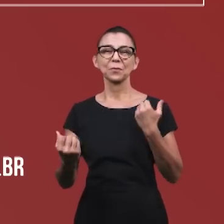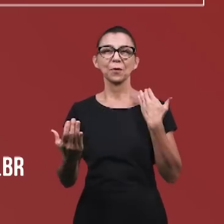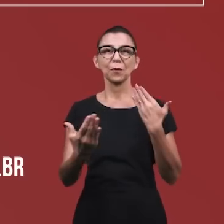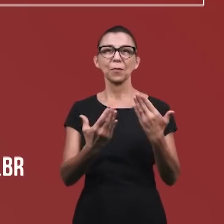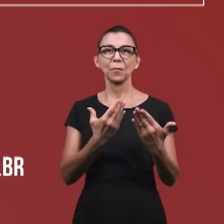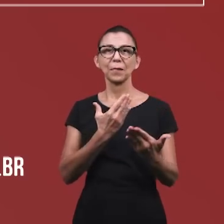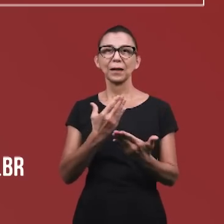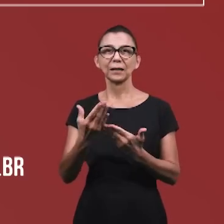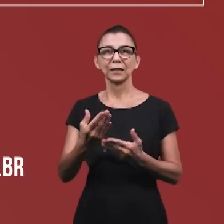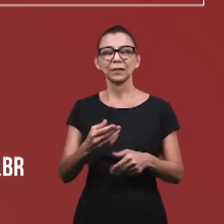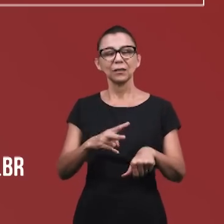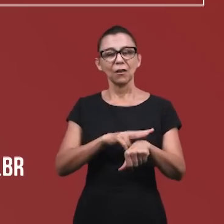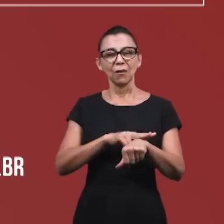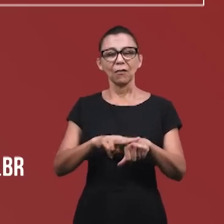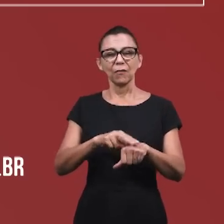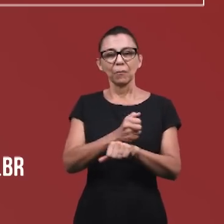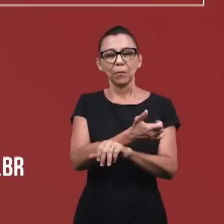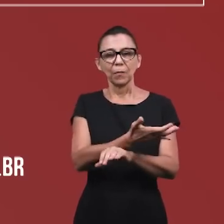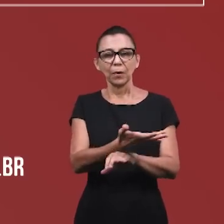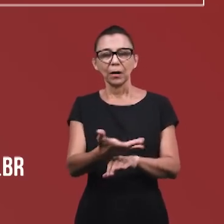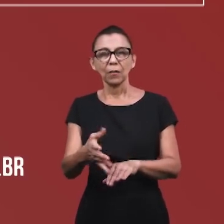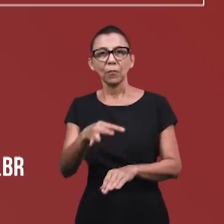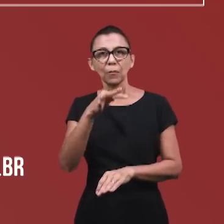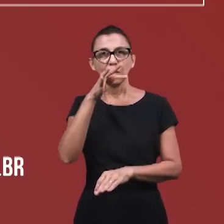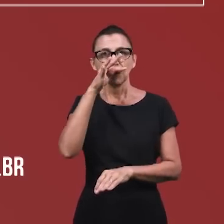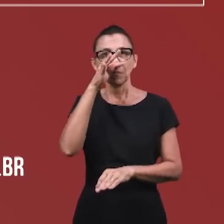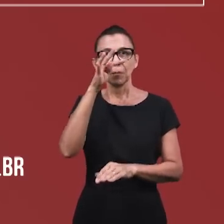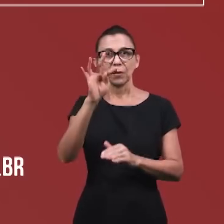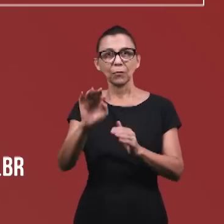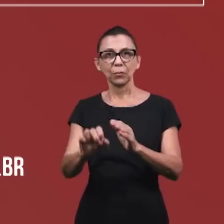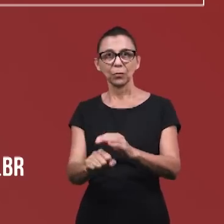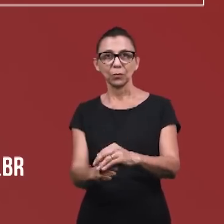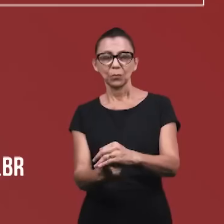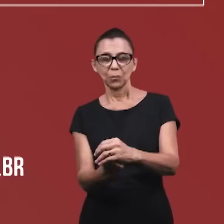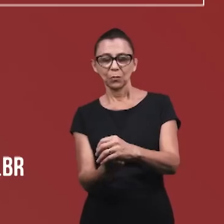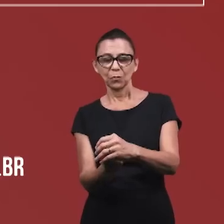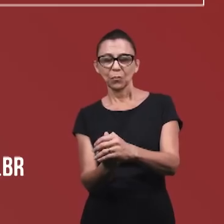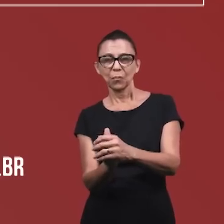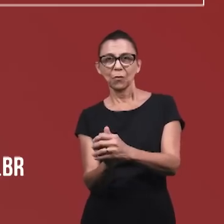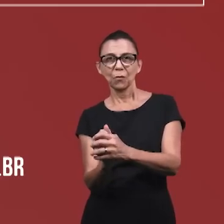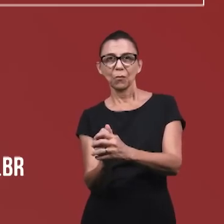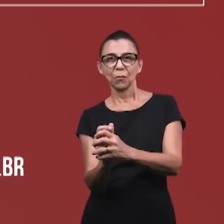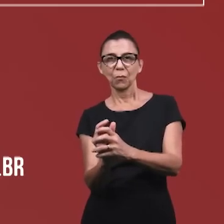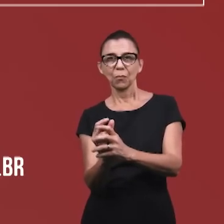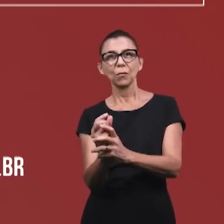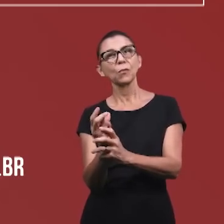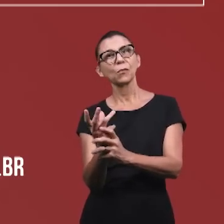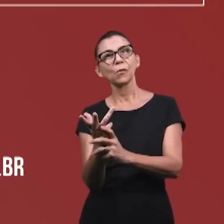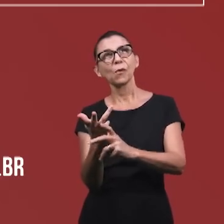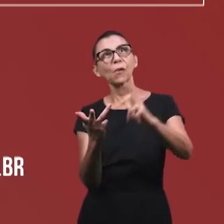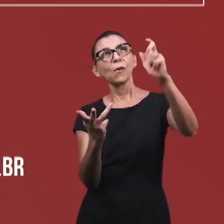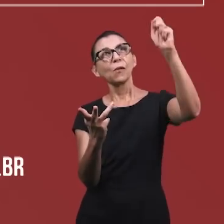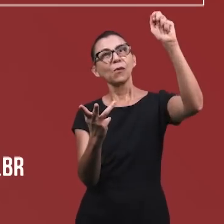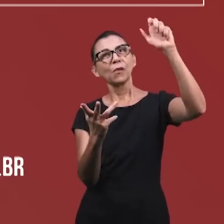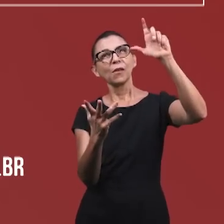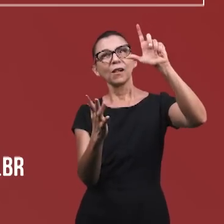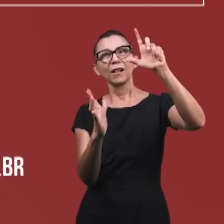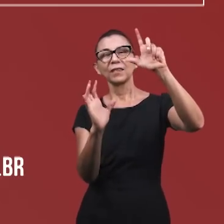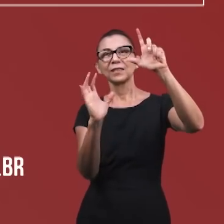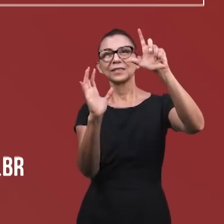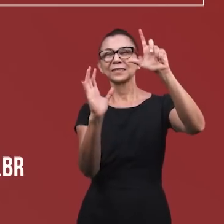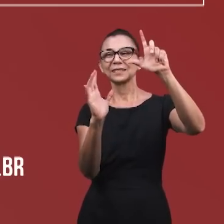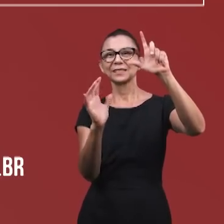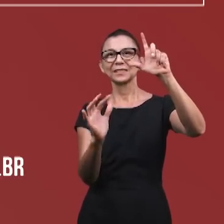desponta para a luz do sol, assim brilhou um dia